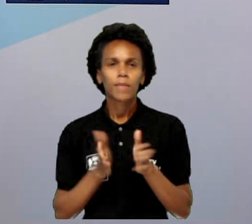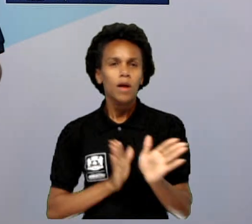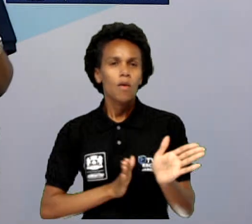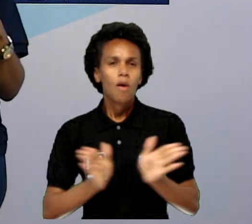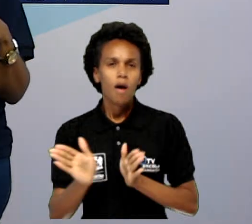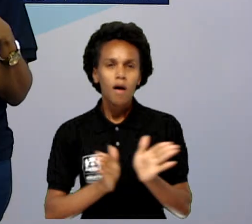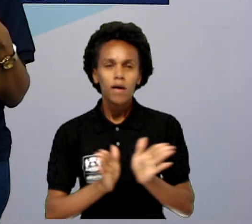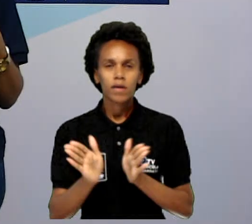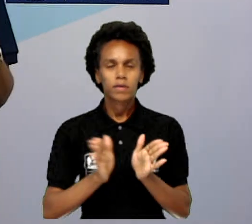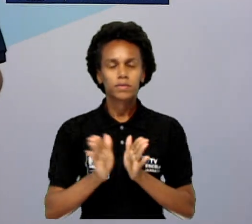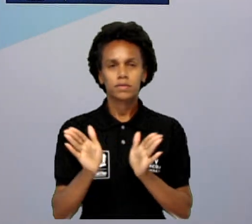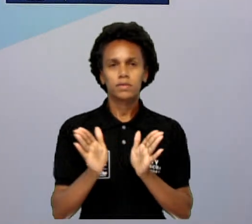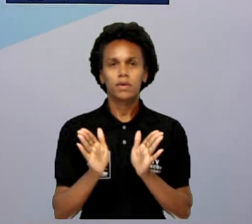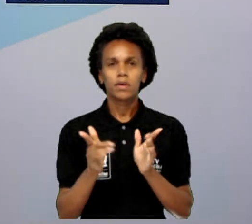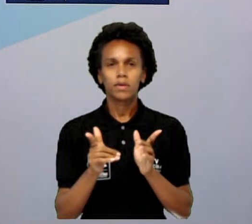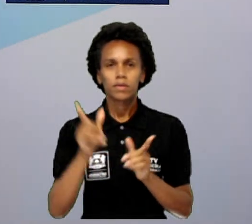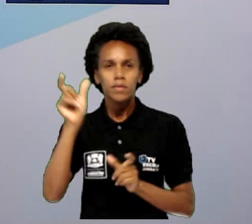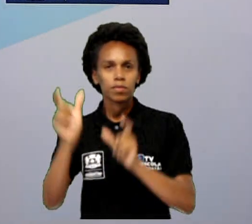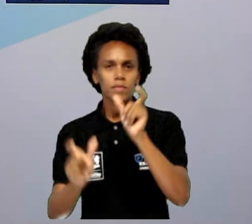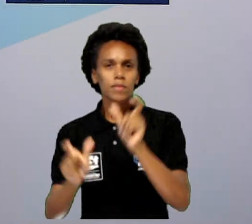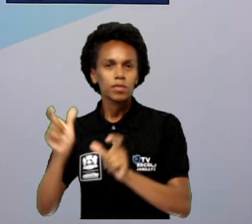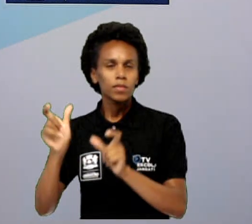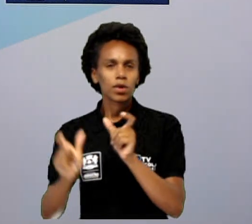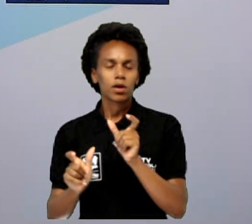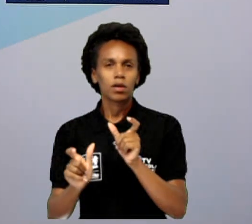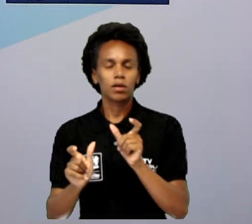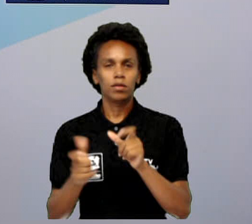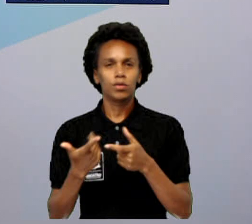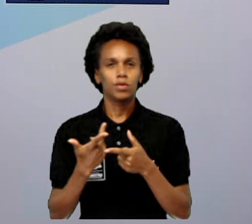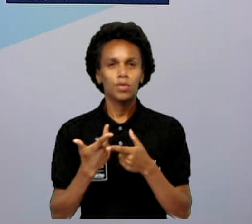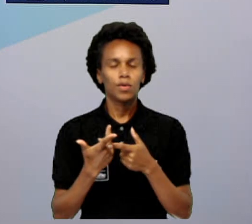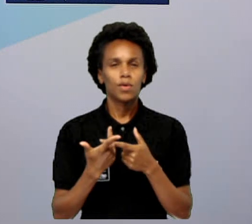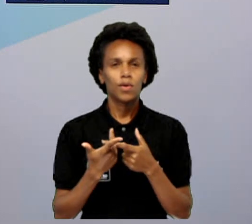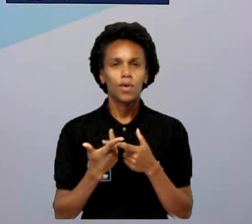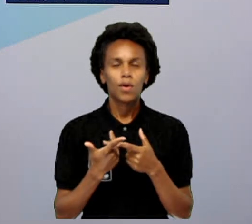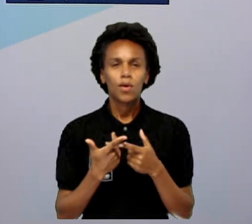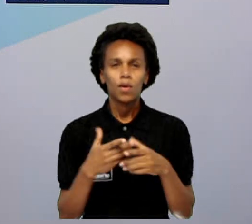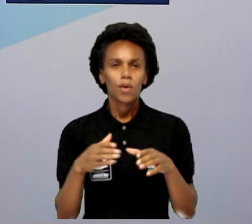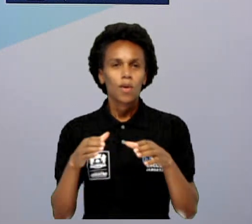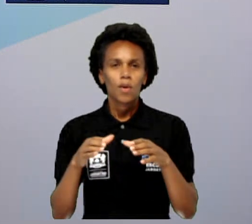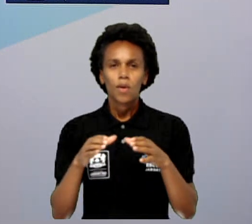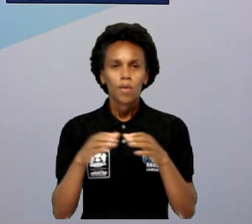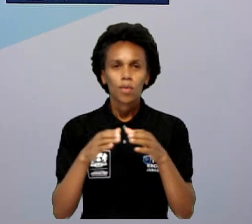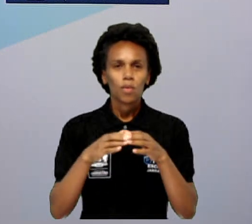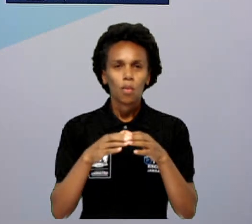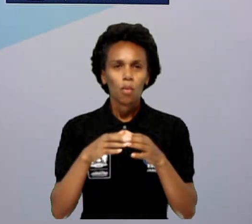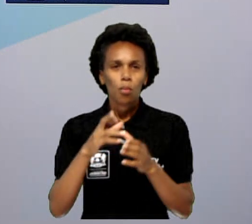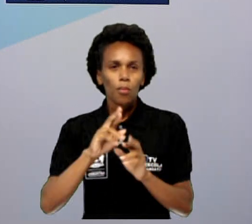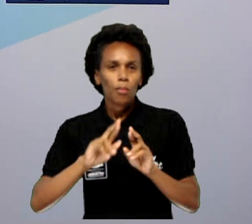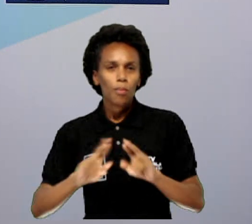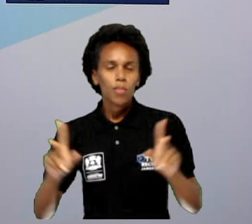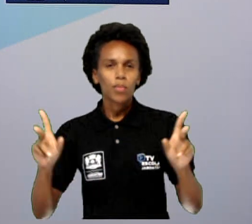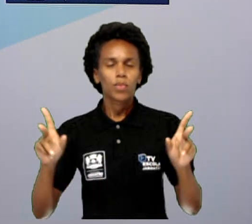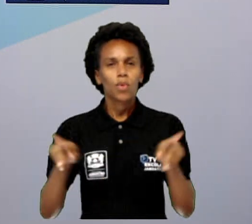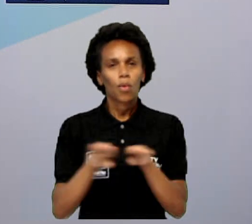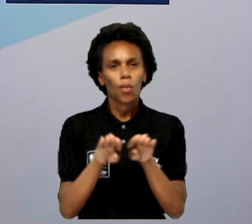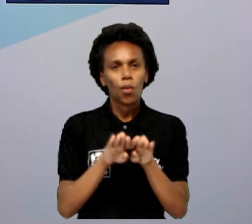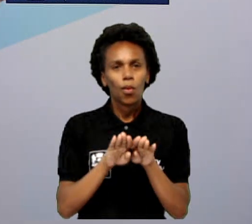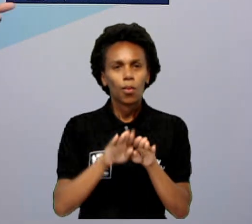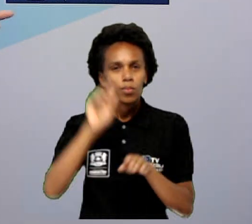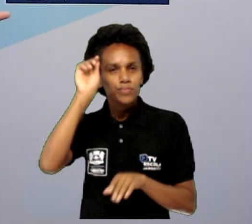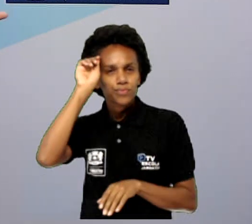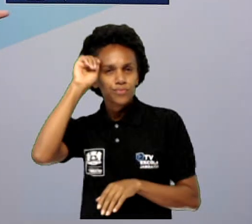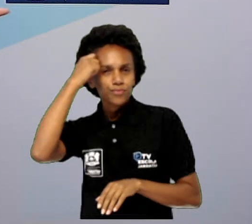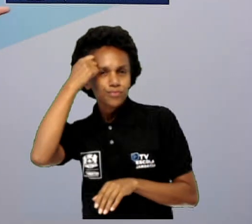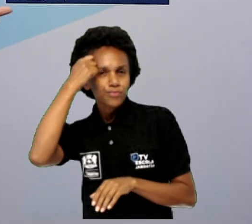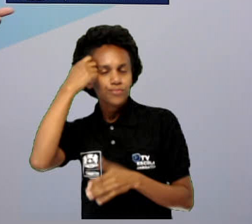negros, porque houve uma época feia da história da humanidade que as pessoas negras não podiam frequentar